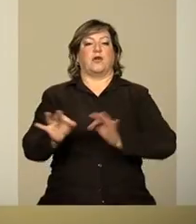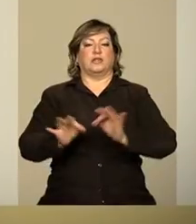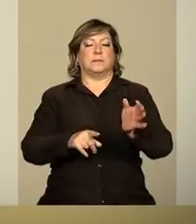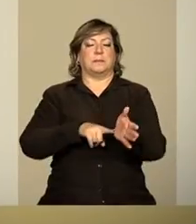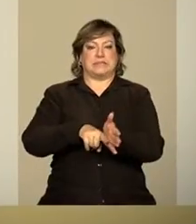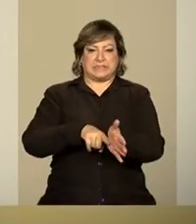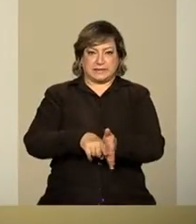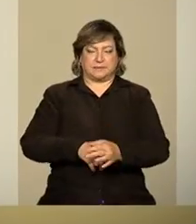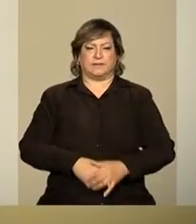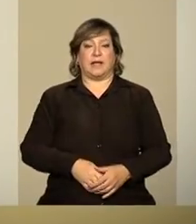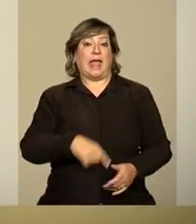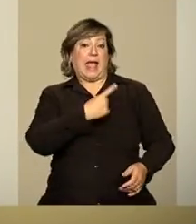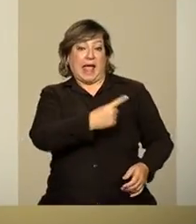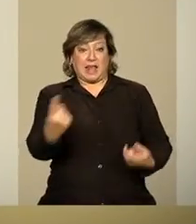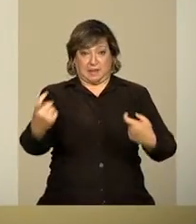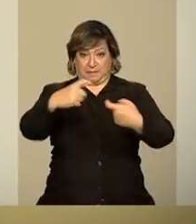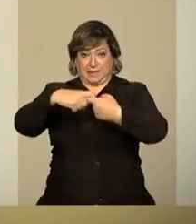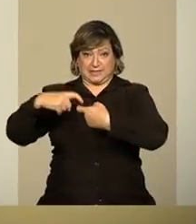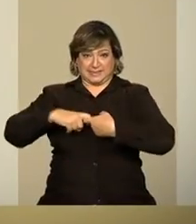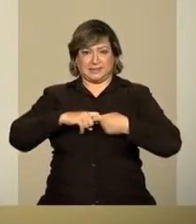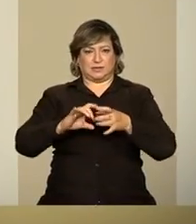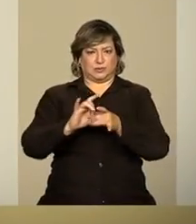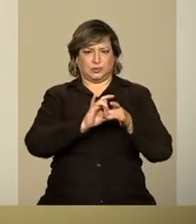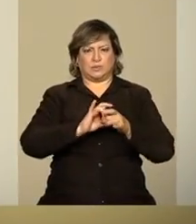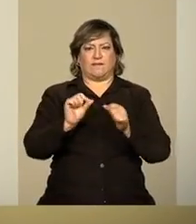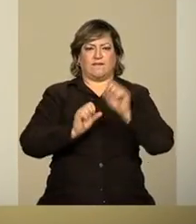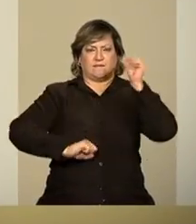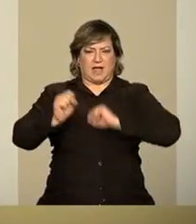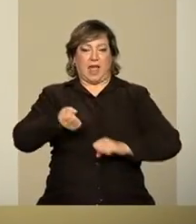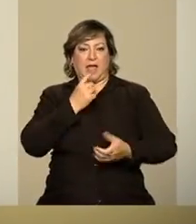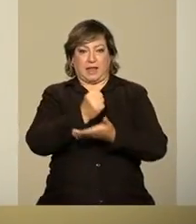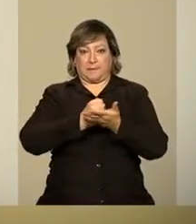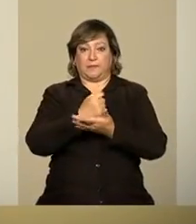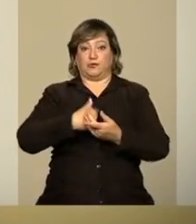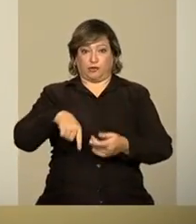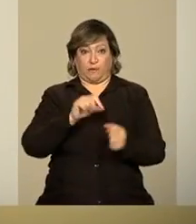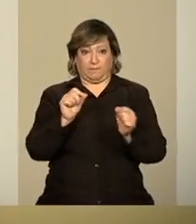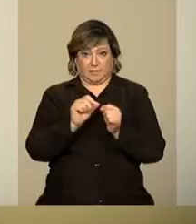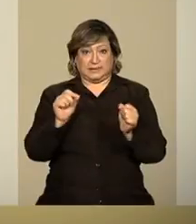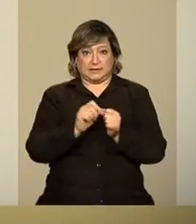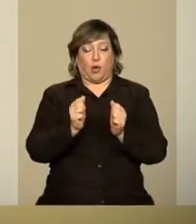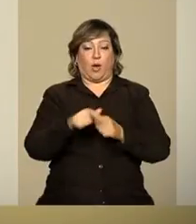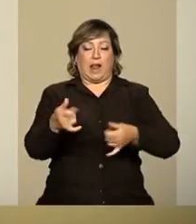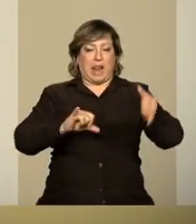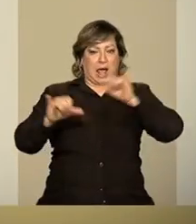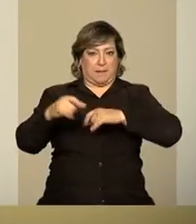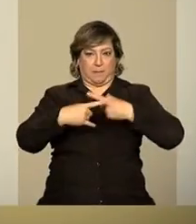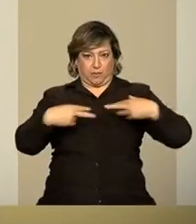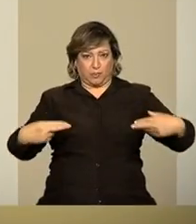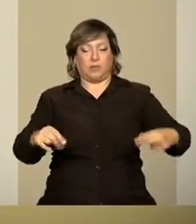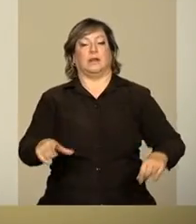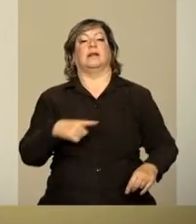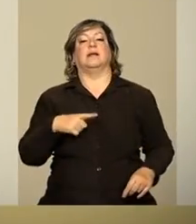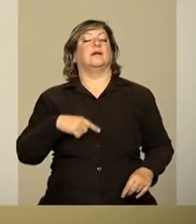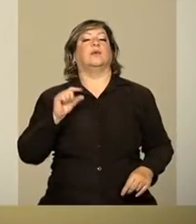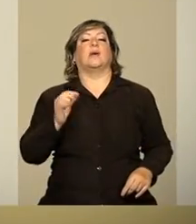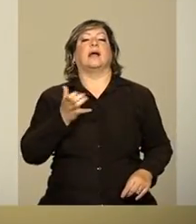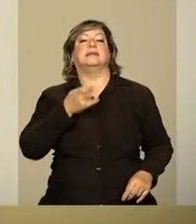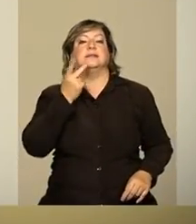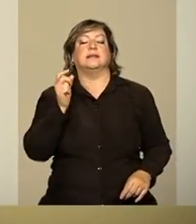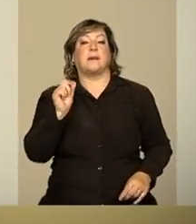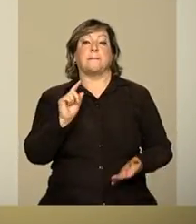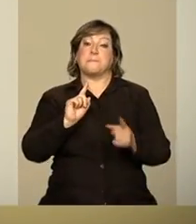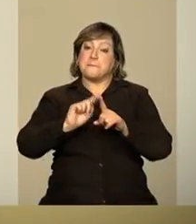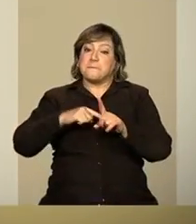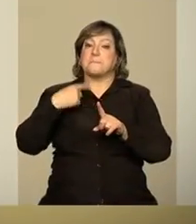de pesquisa cada parceria para produção de medicamentos que nós fechamos com o laboratório Luciano significa